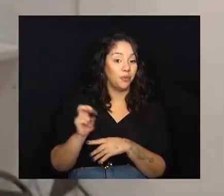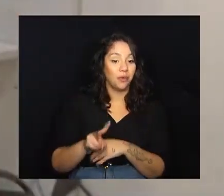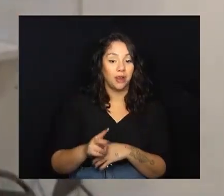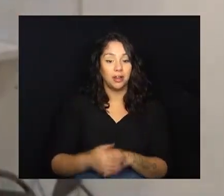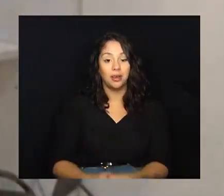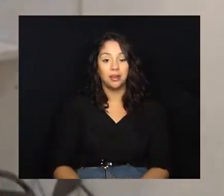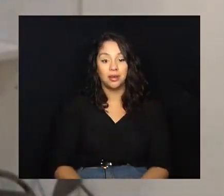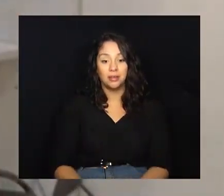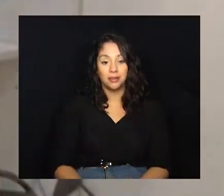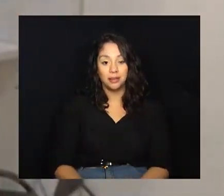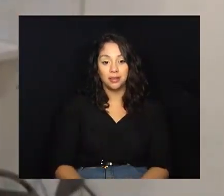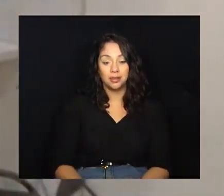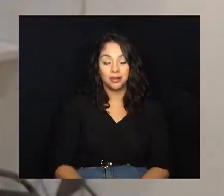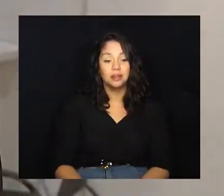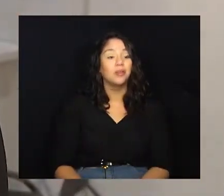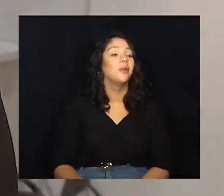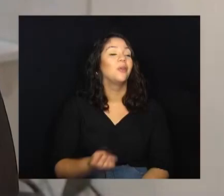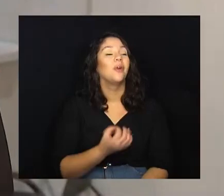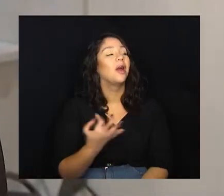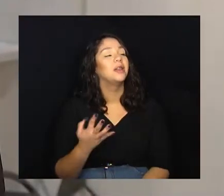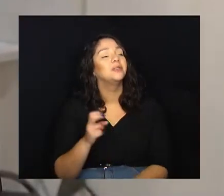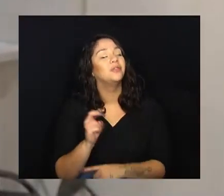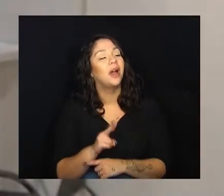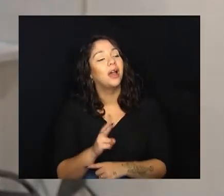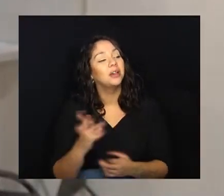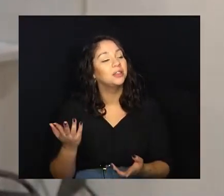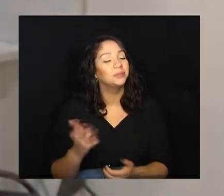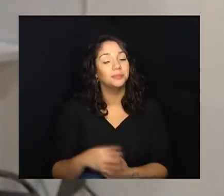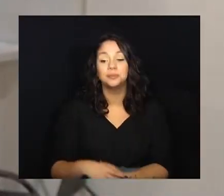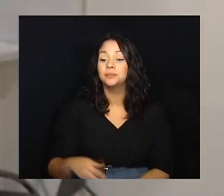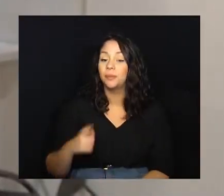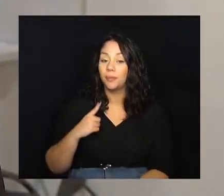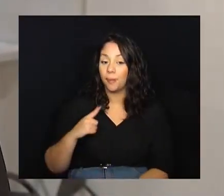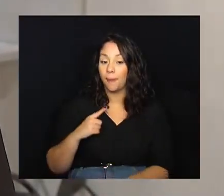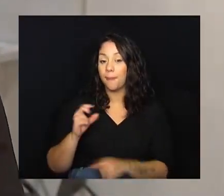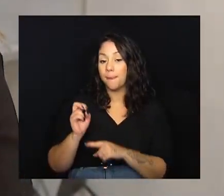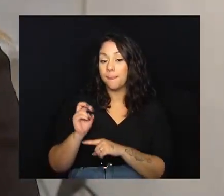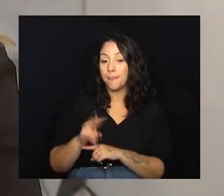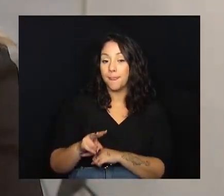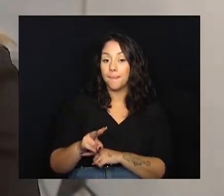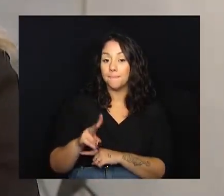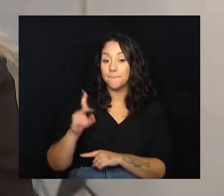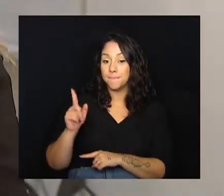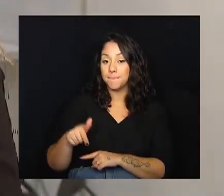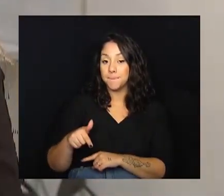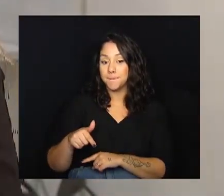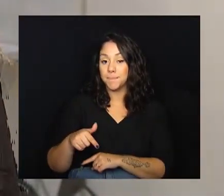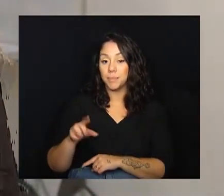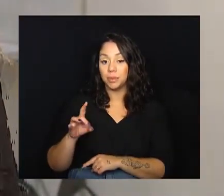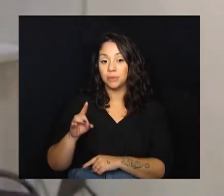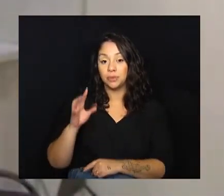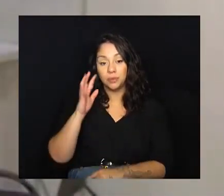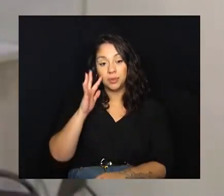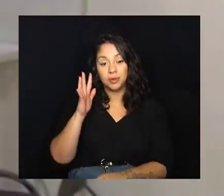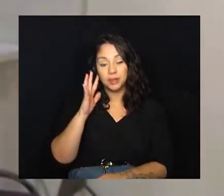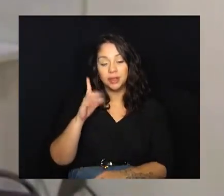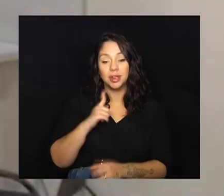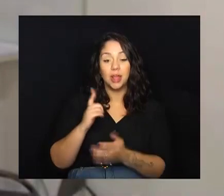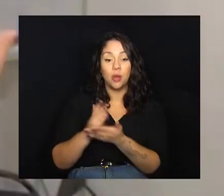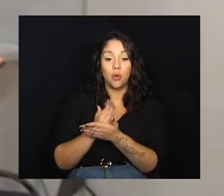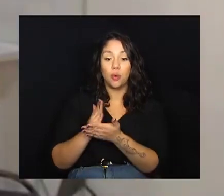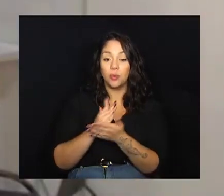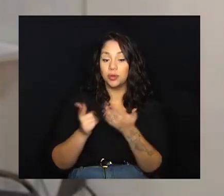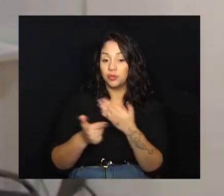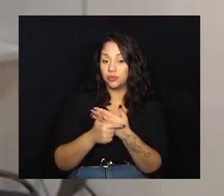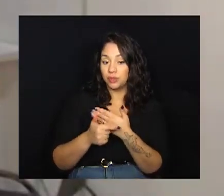bom quais são essas vagas Camila olha só nós temos vagas que operam só para vocês terem uma ideia tem algumas funções que